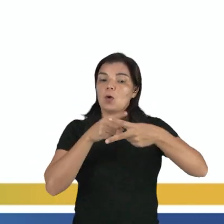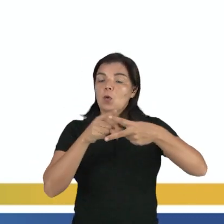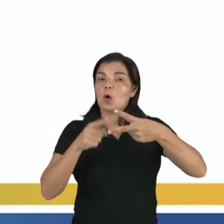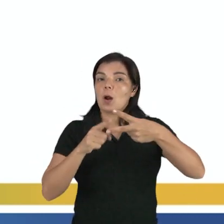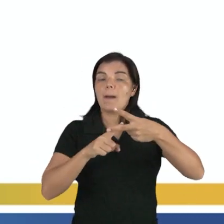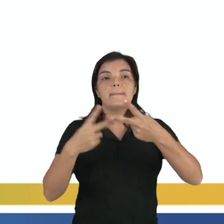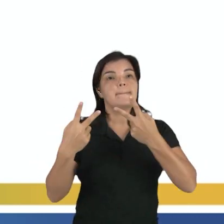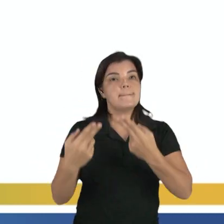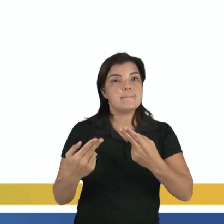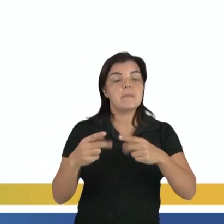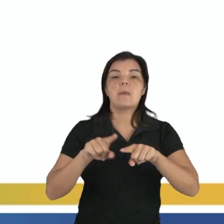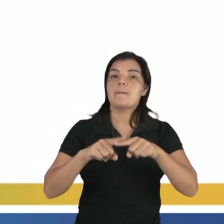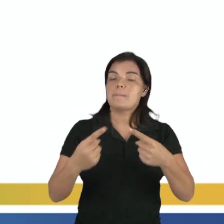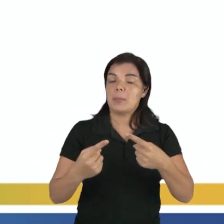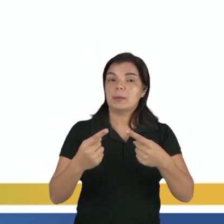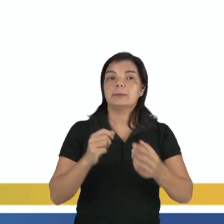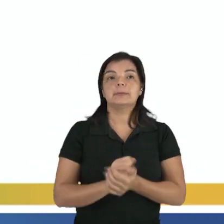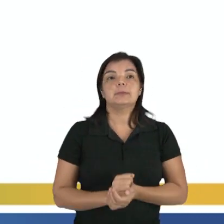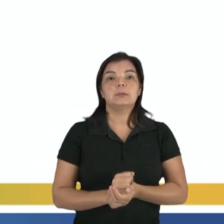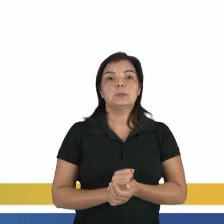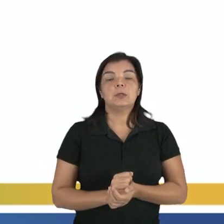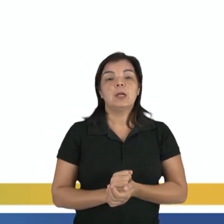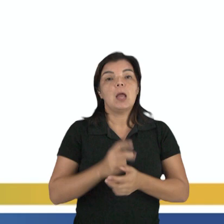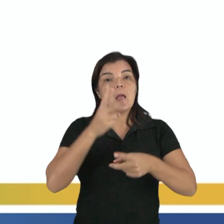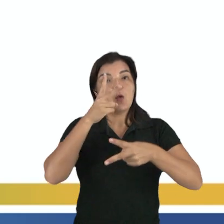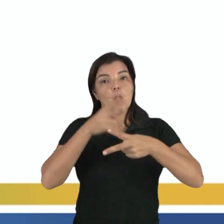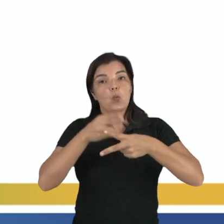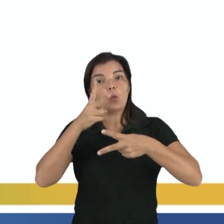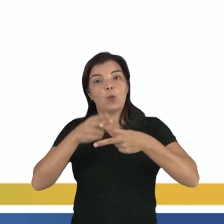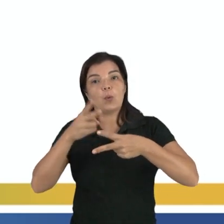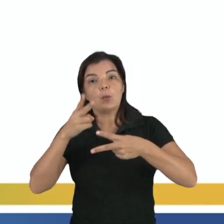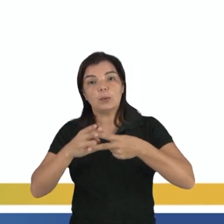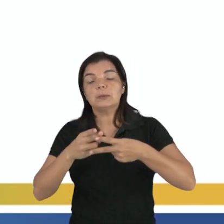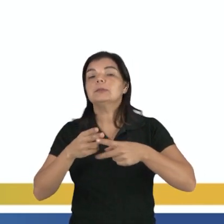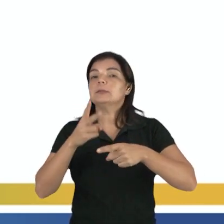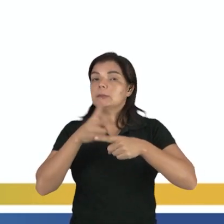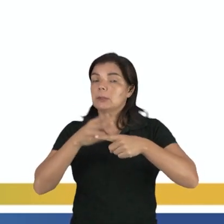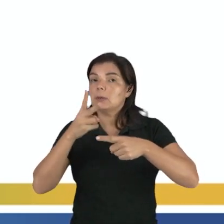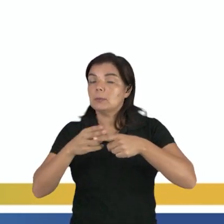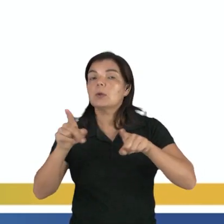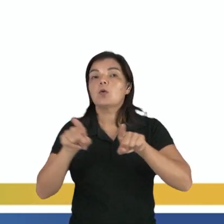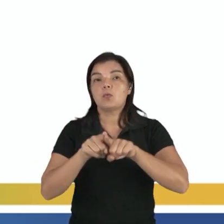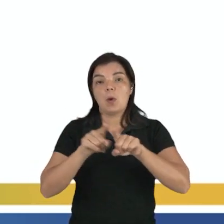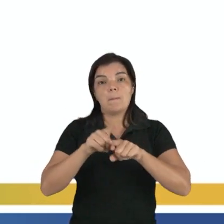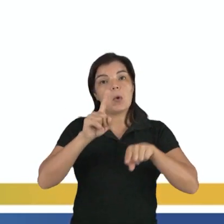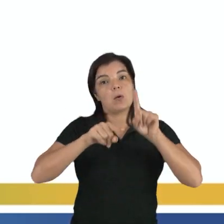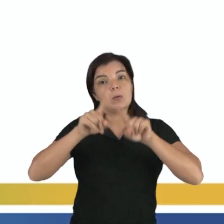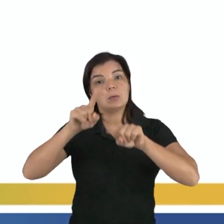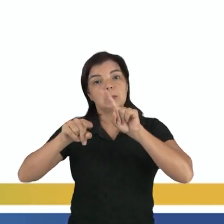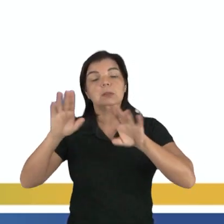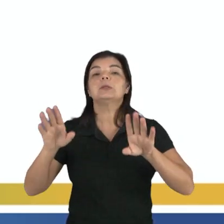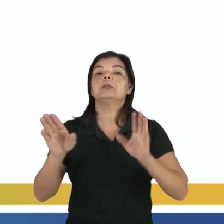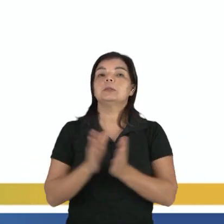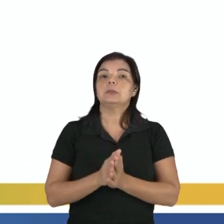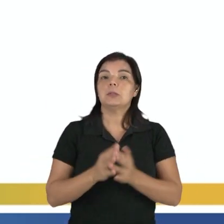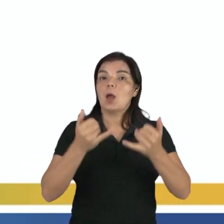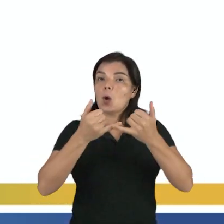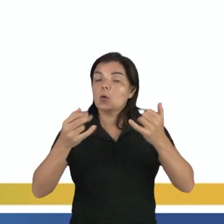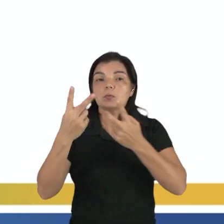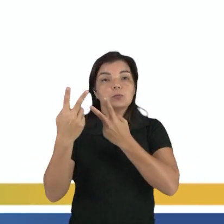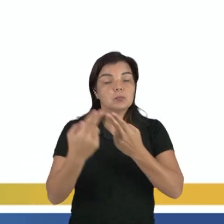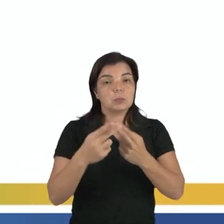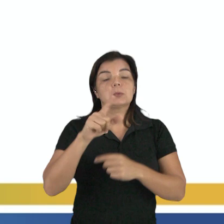a atenção é o mesmo tá na associação em série eu vou ter uma situação em que a tensão pode variar e a